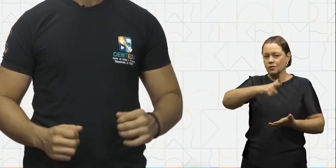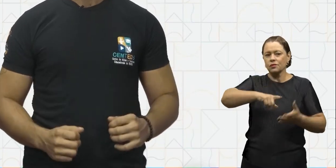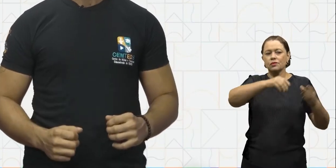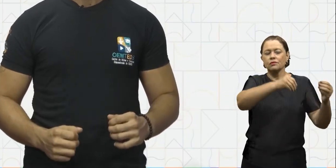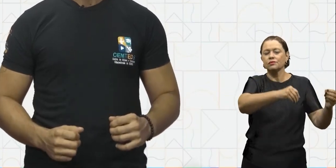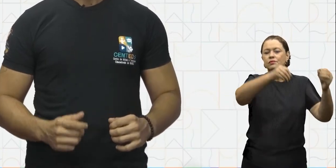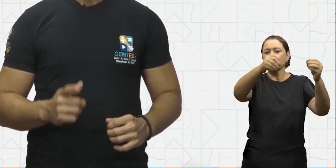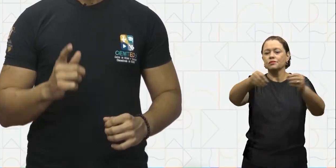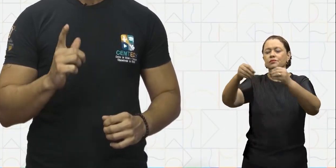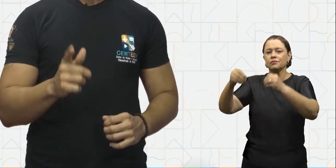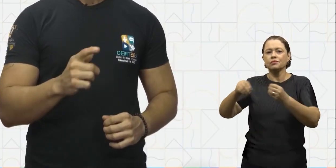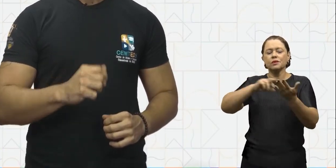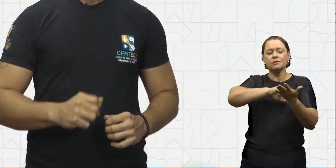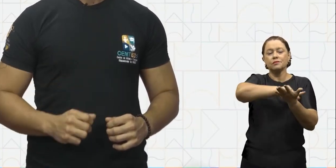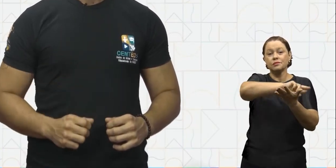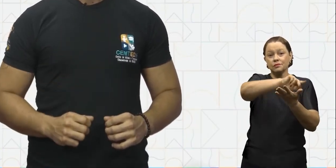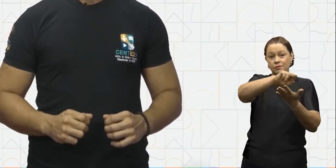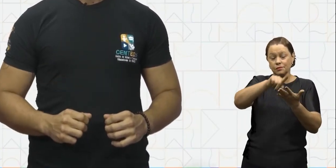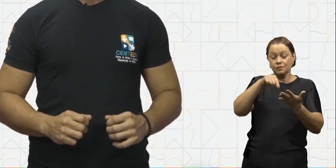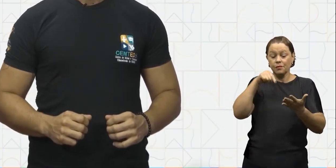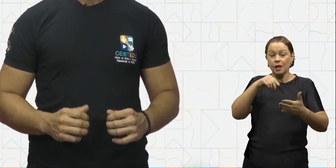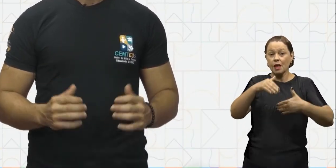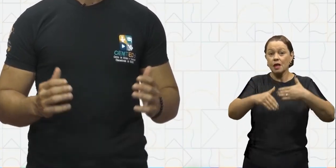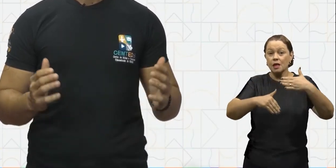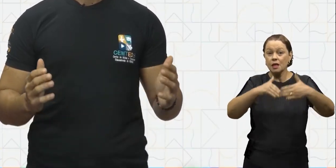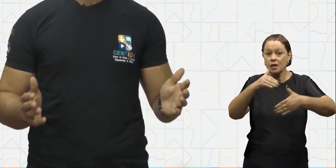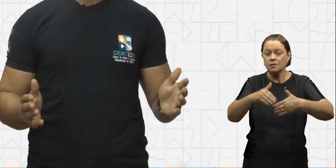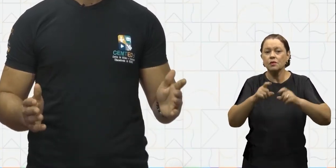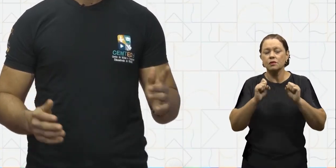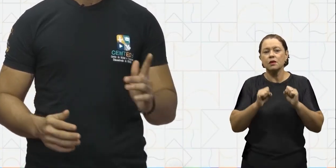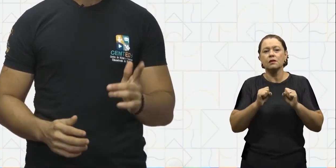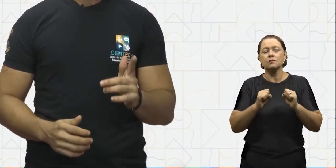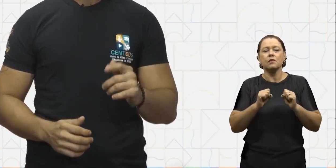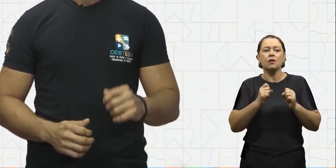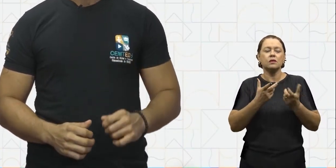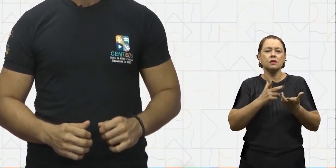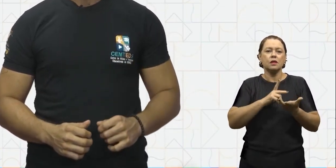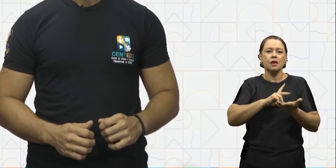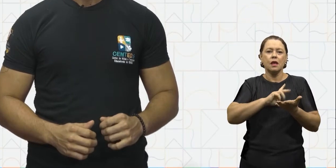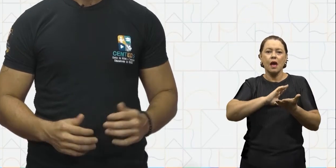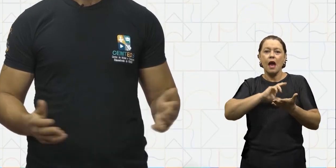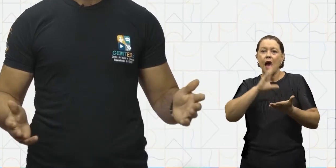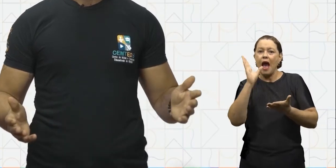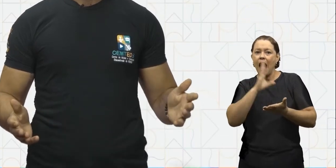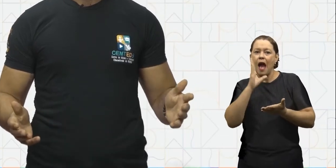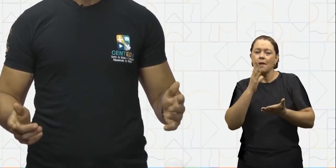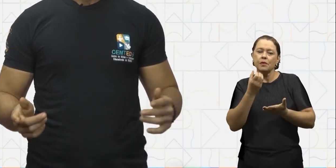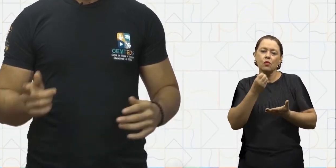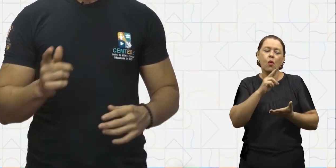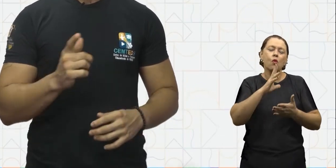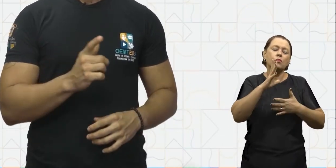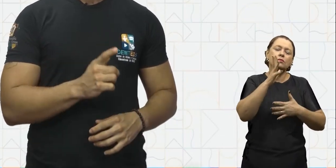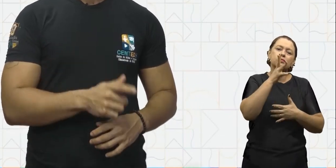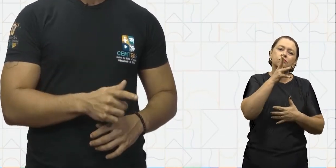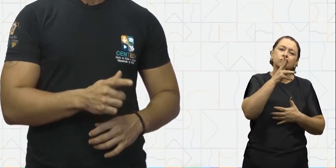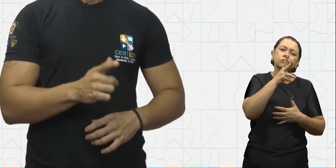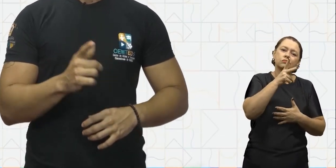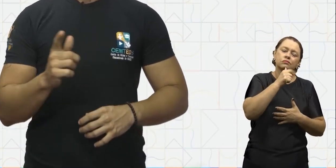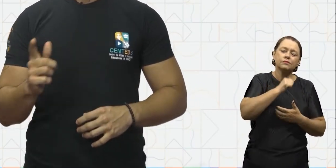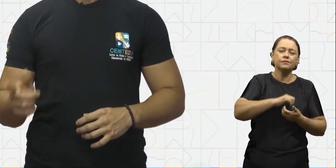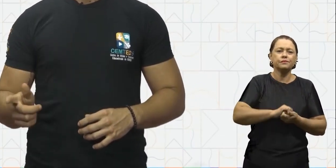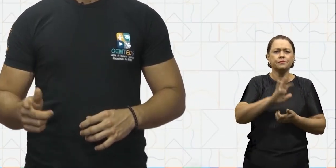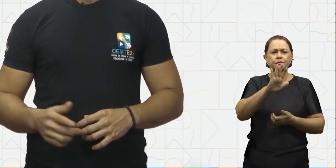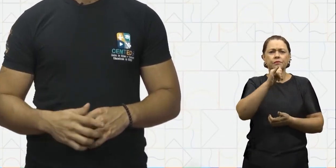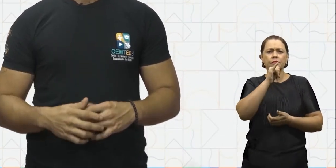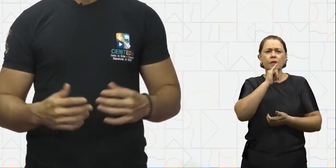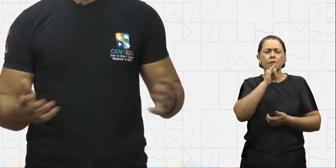vários motivos. E esse processo de migração pode ser temporário ou permanente. Por exemplo, alguém se muda de uma